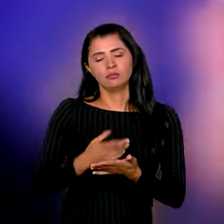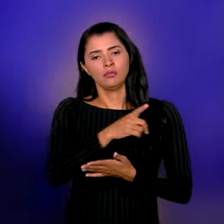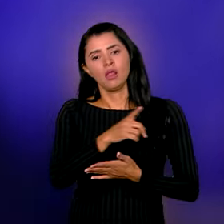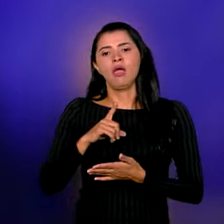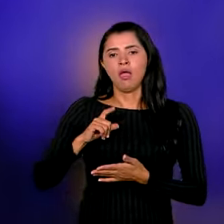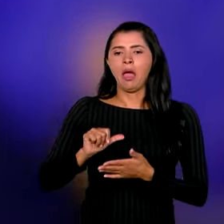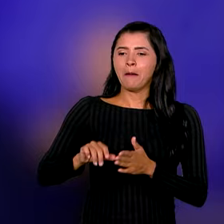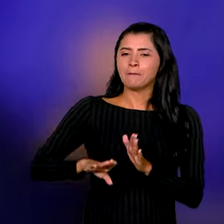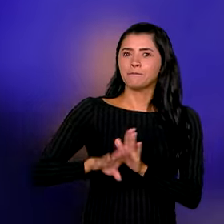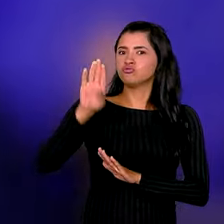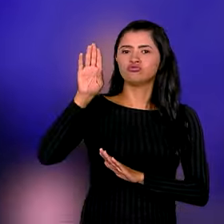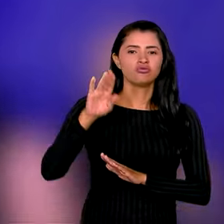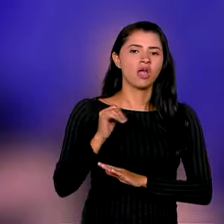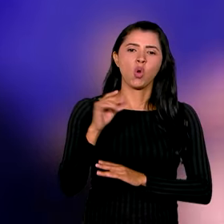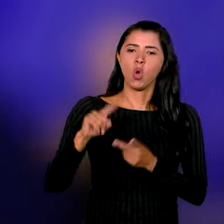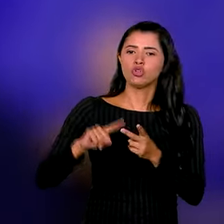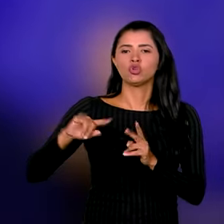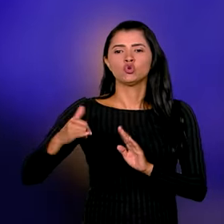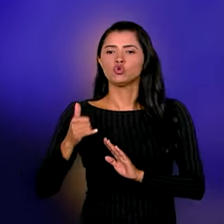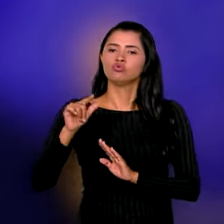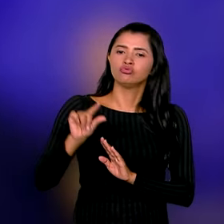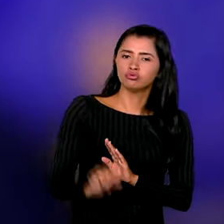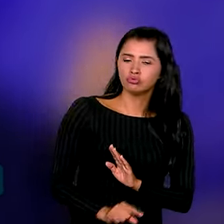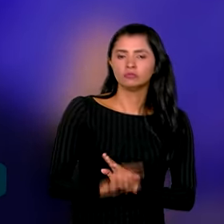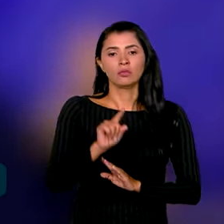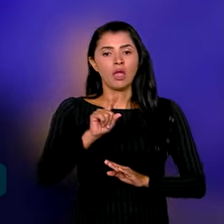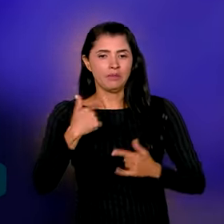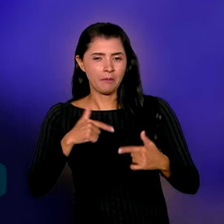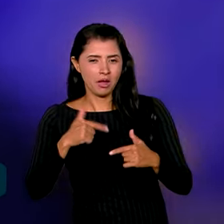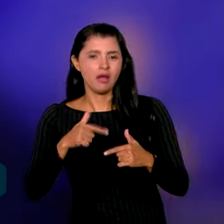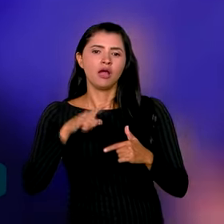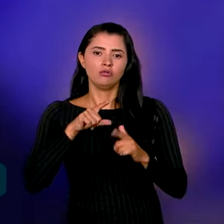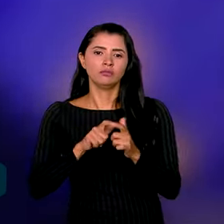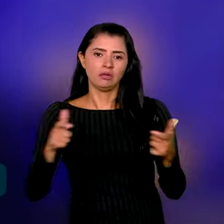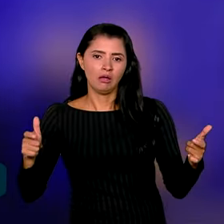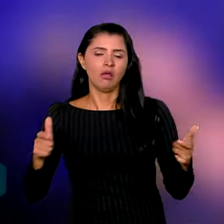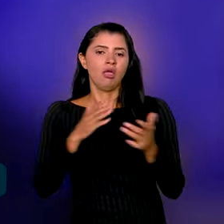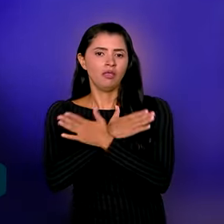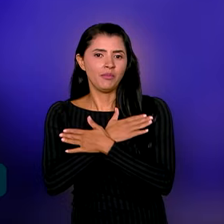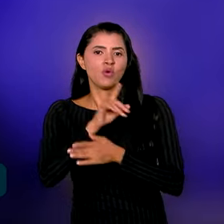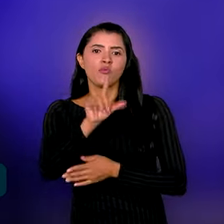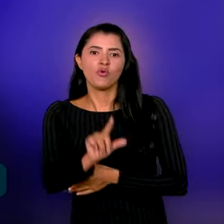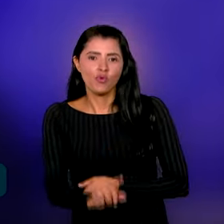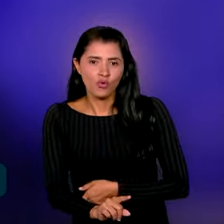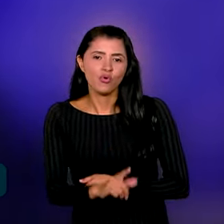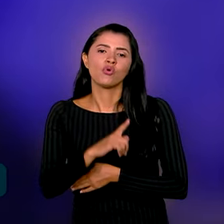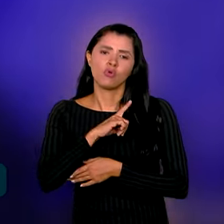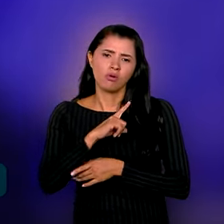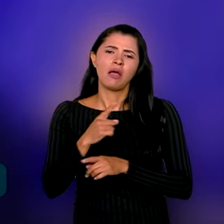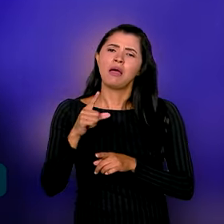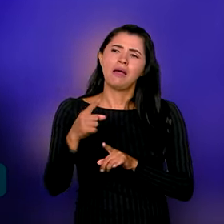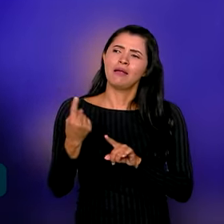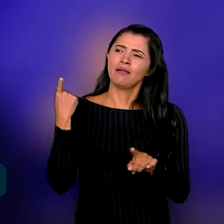batendo recorde, o juro caindo, a taxa de desemprego sendo a menor desde